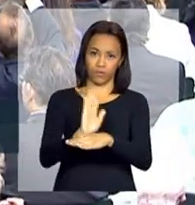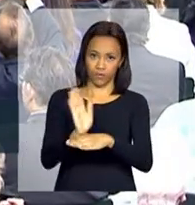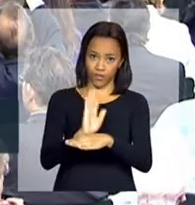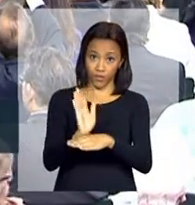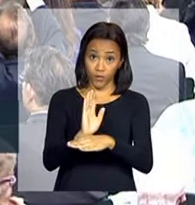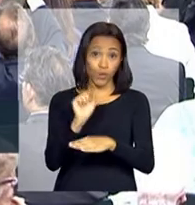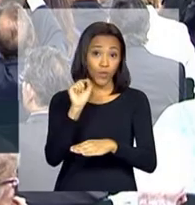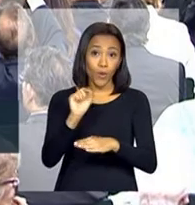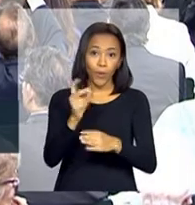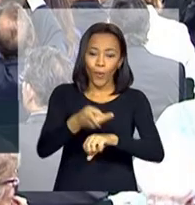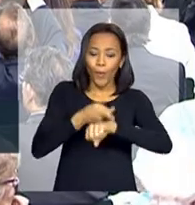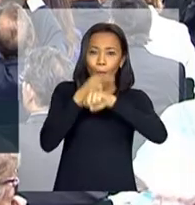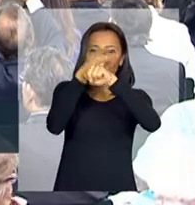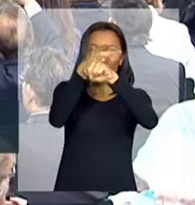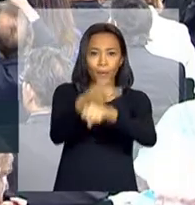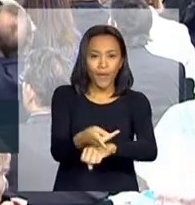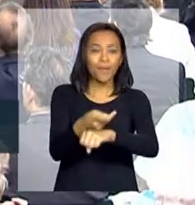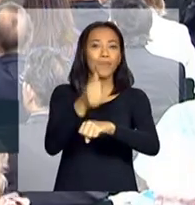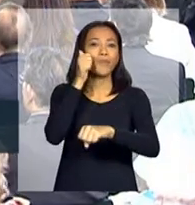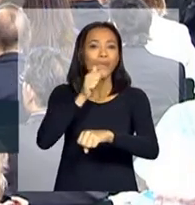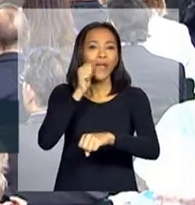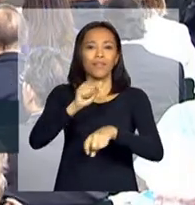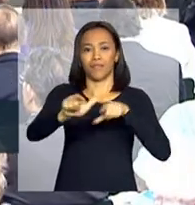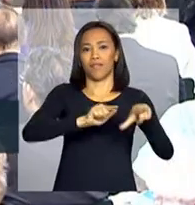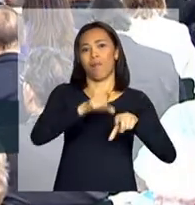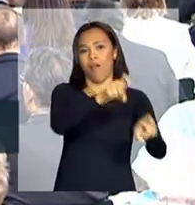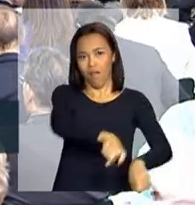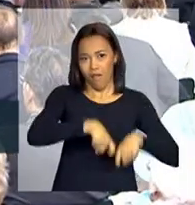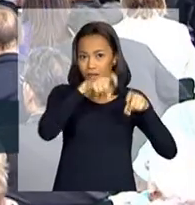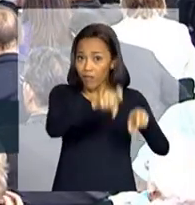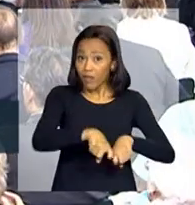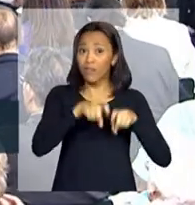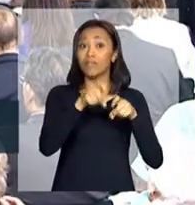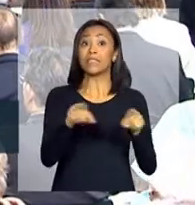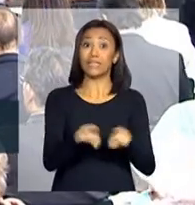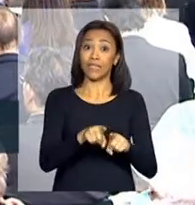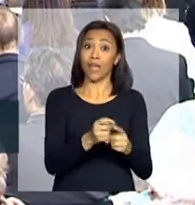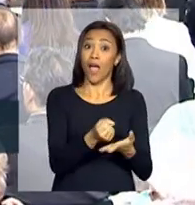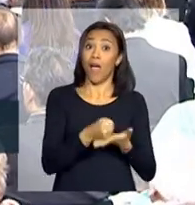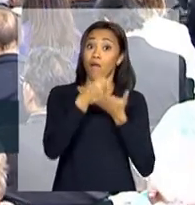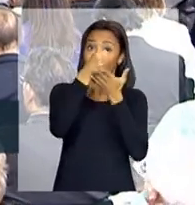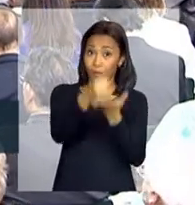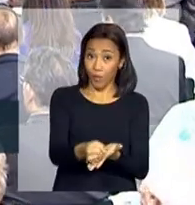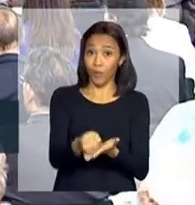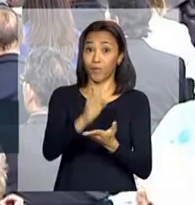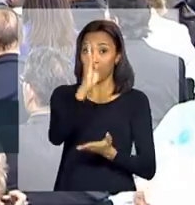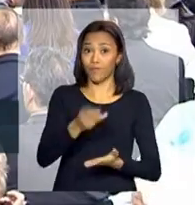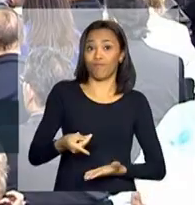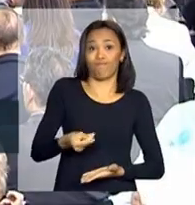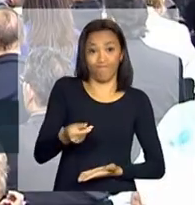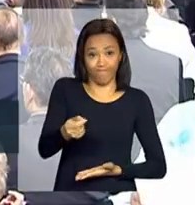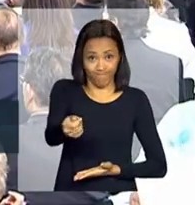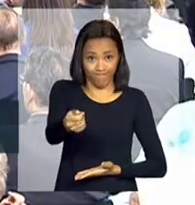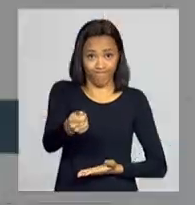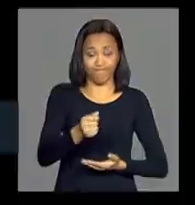sobre o prêmio mulheres rurais que produzem o Brasil sustentável